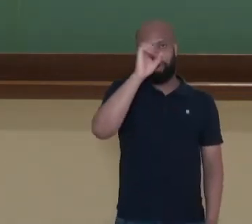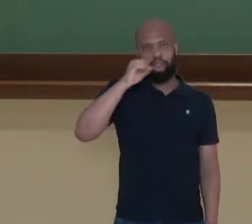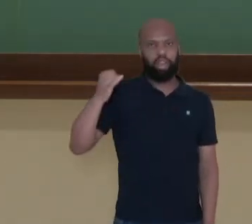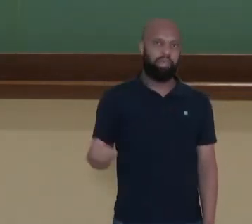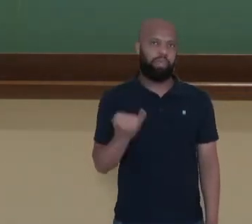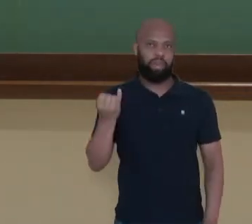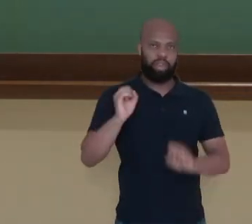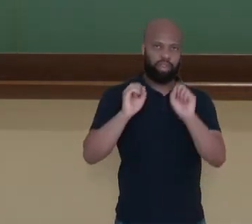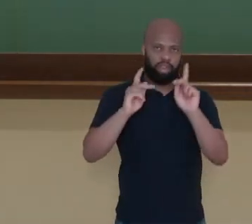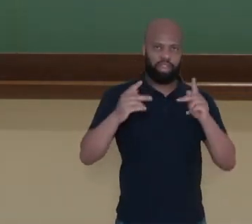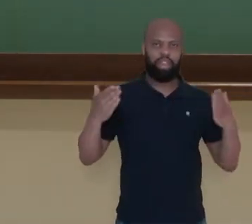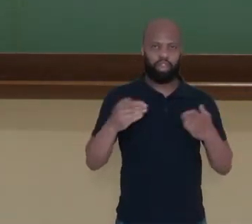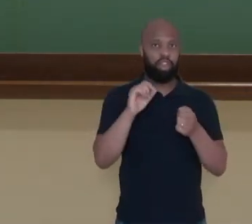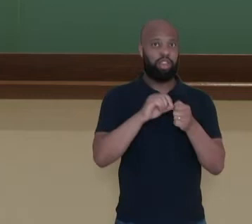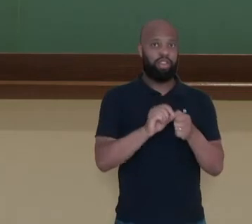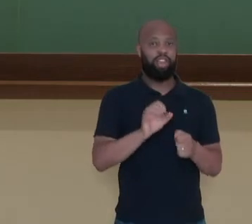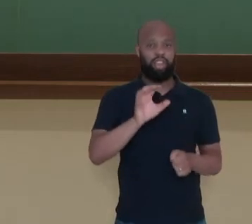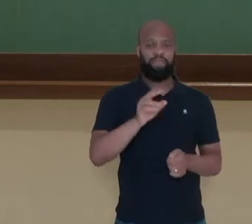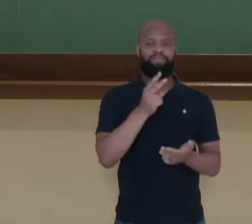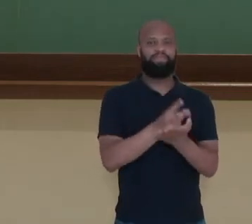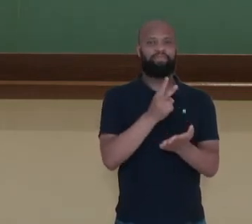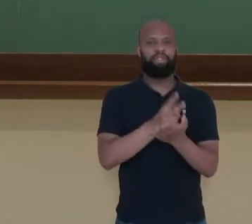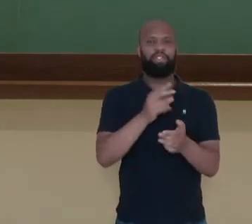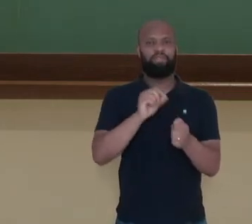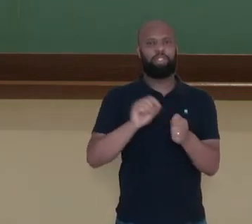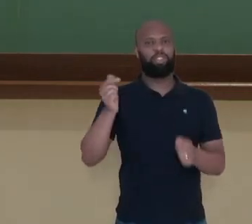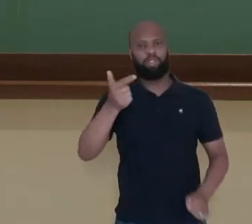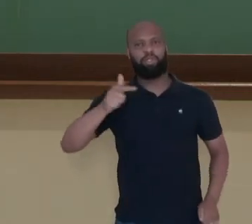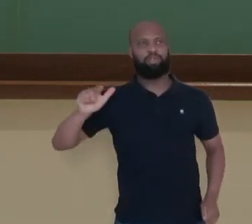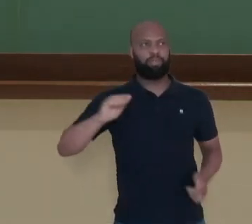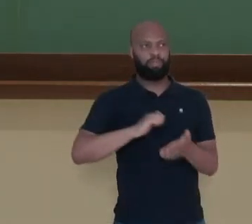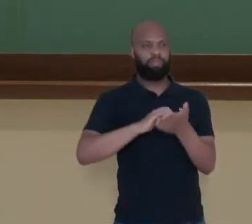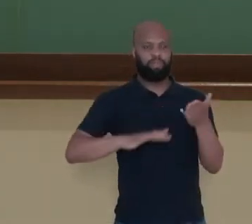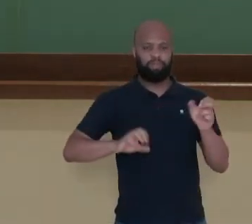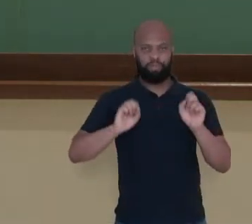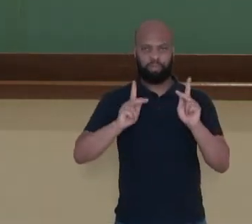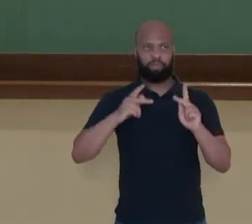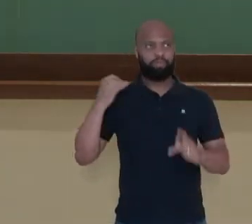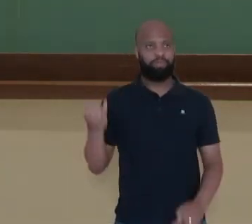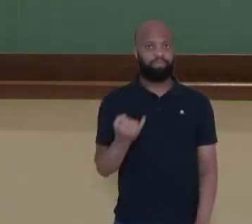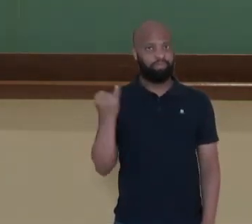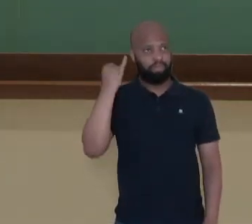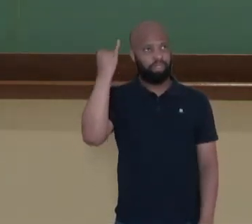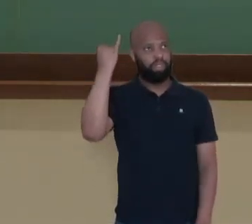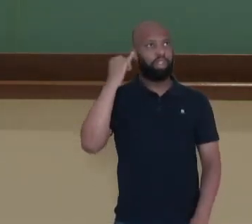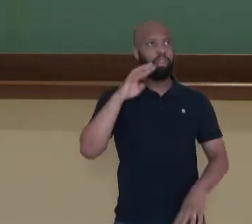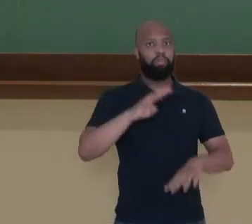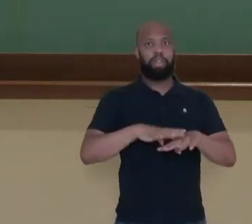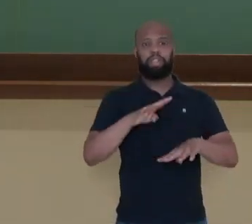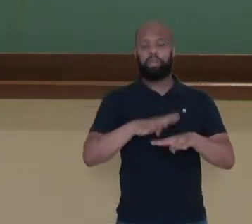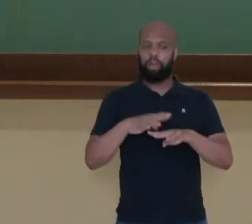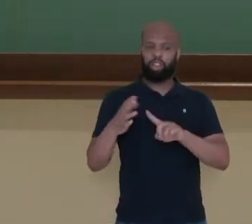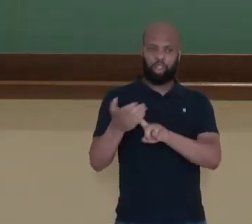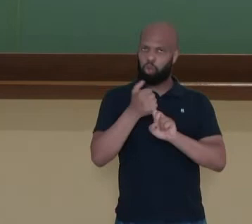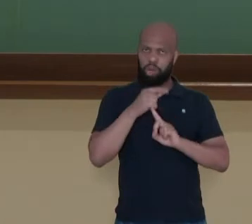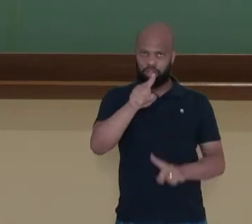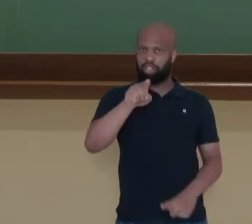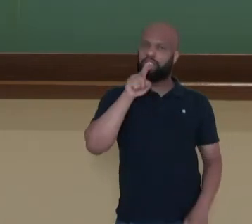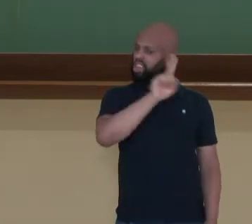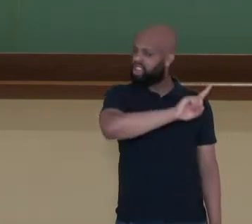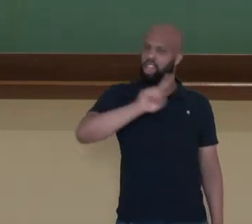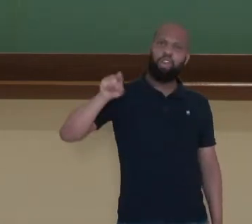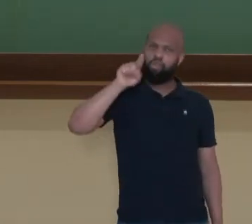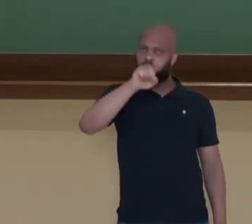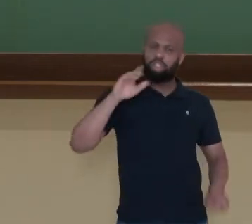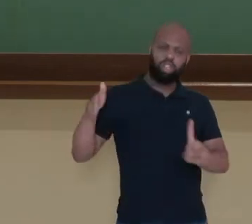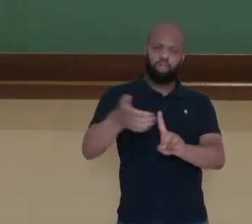certo? Então, faça, sempre refaça os exercícios aqui, né? Não deixa a matemática dominar você, beleza? Não tenha medo